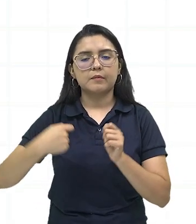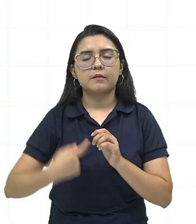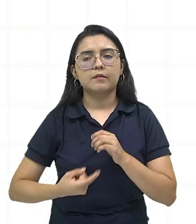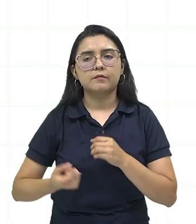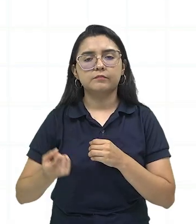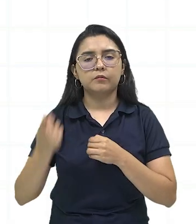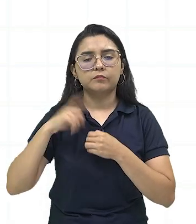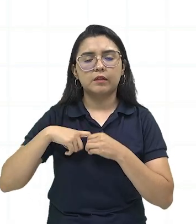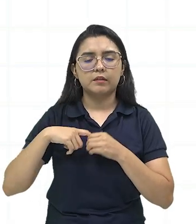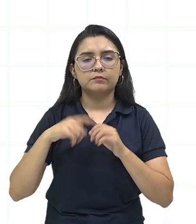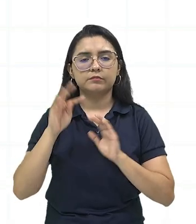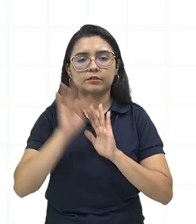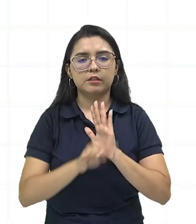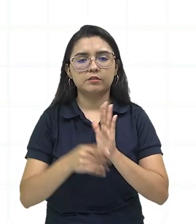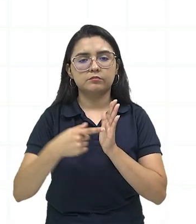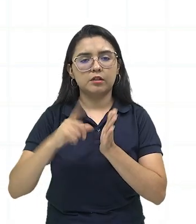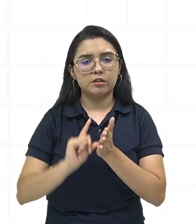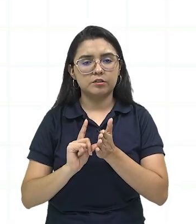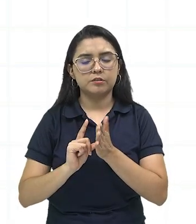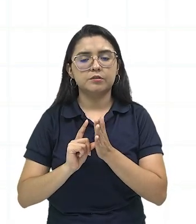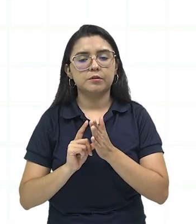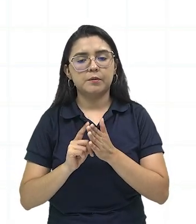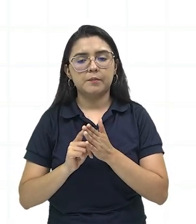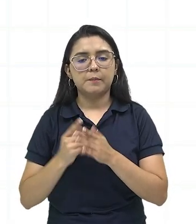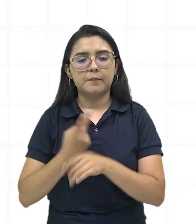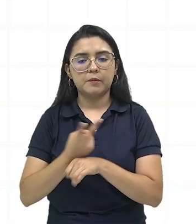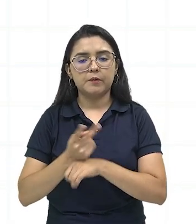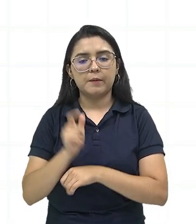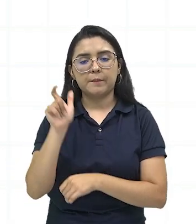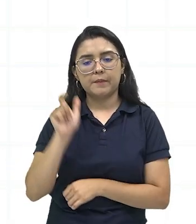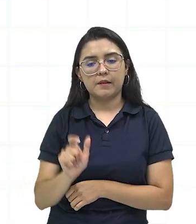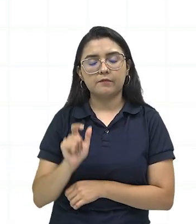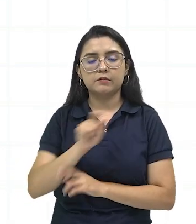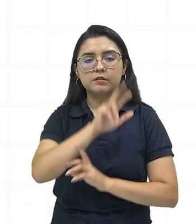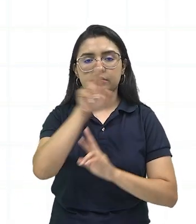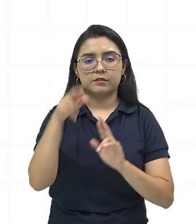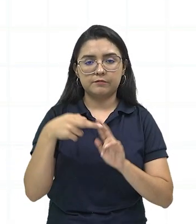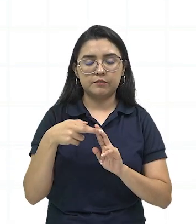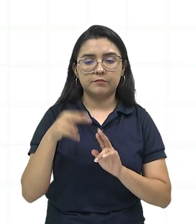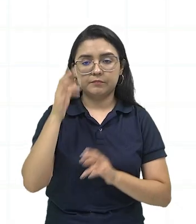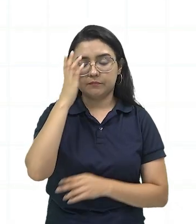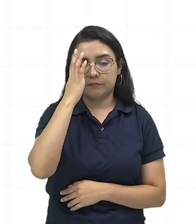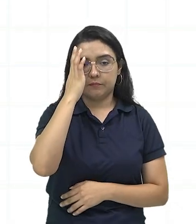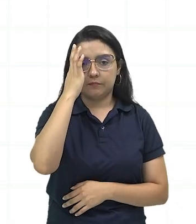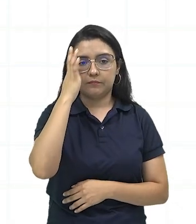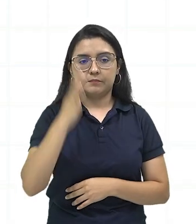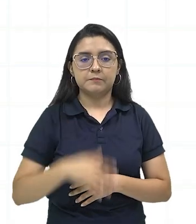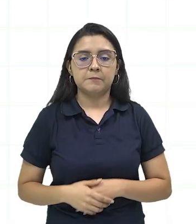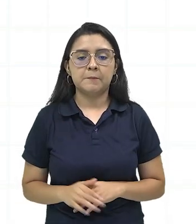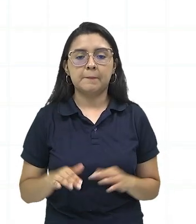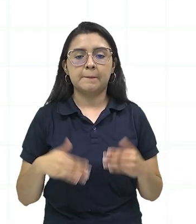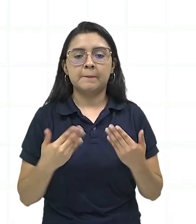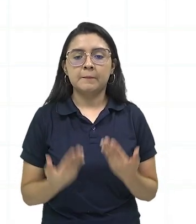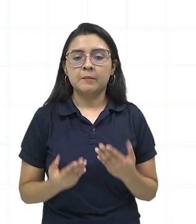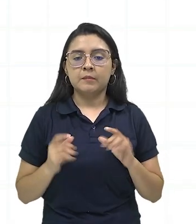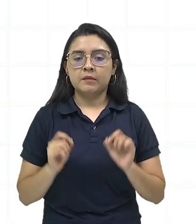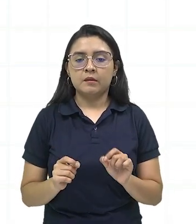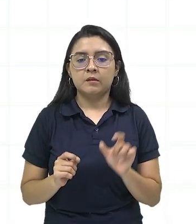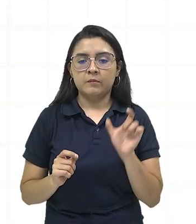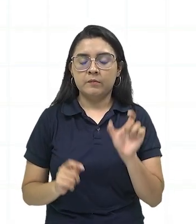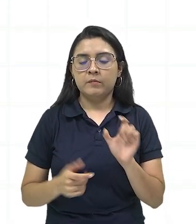meu texto e procurar esta palavra a quem ele está se referindo. Então, olha só, ele chama uma